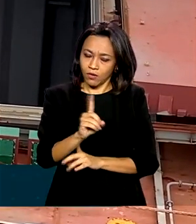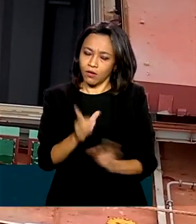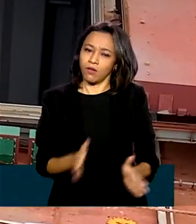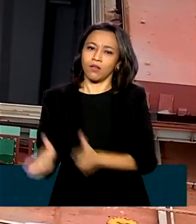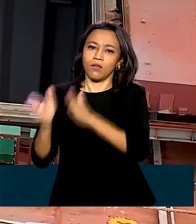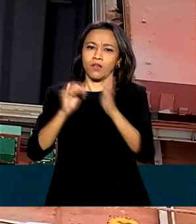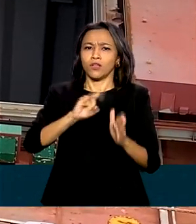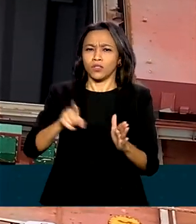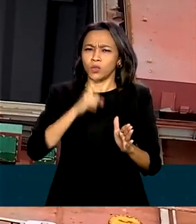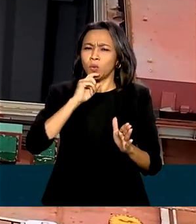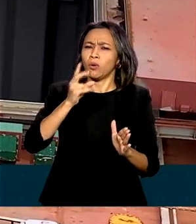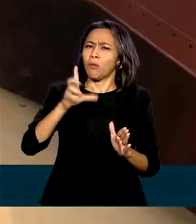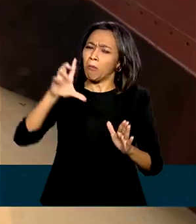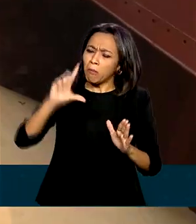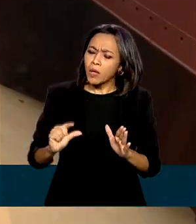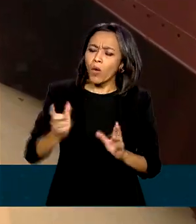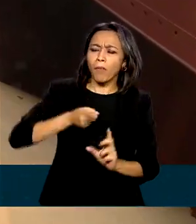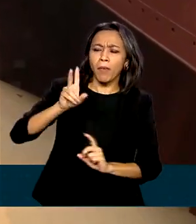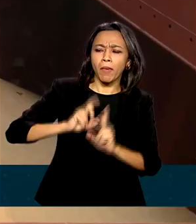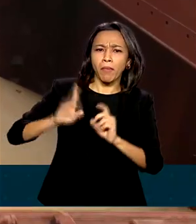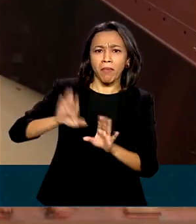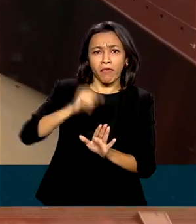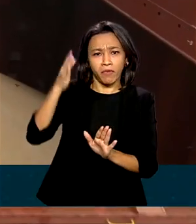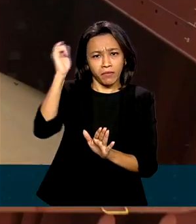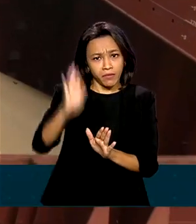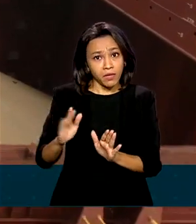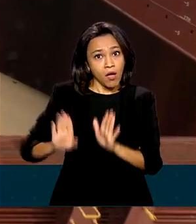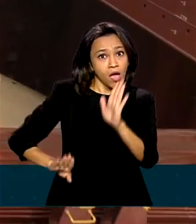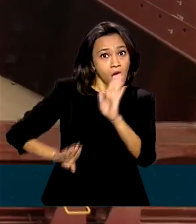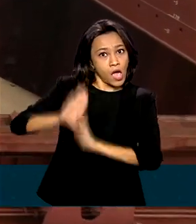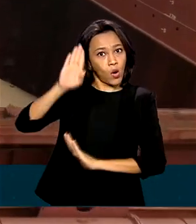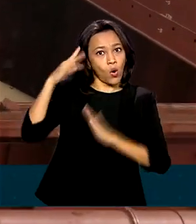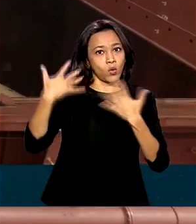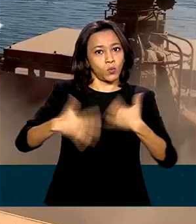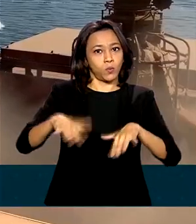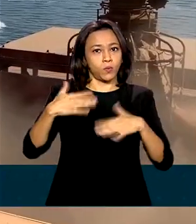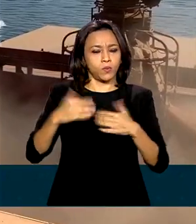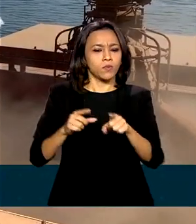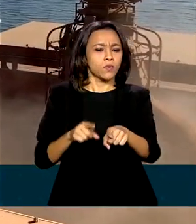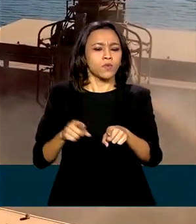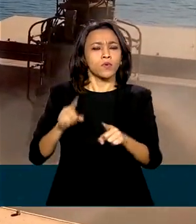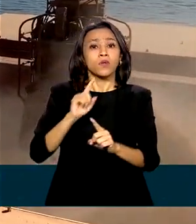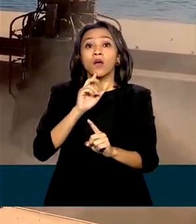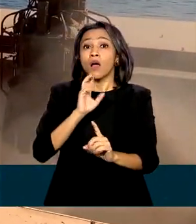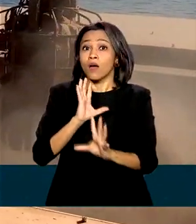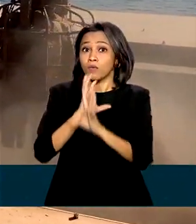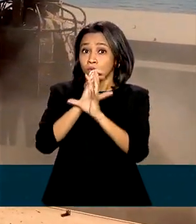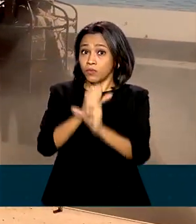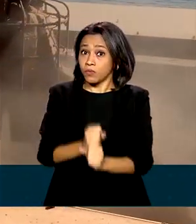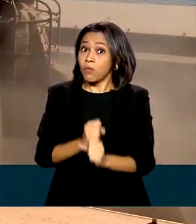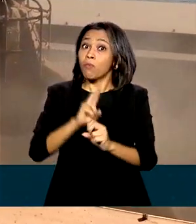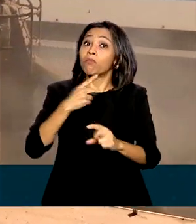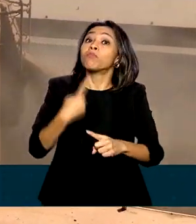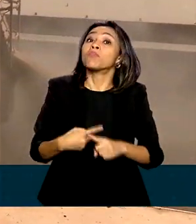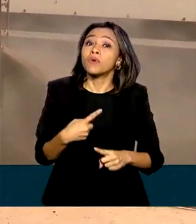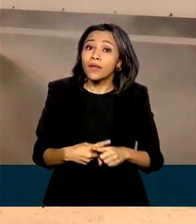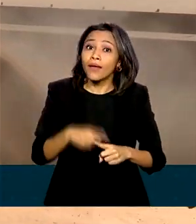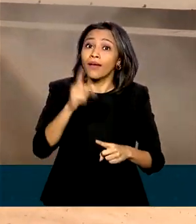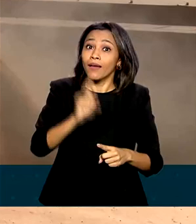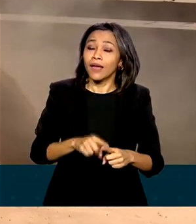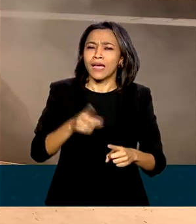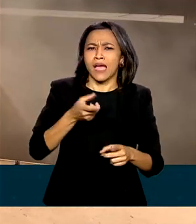vendendo menos para o exterior, o Brasil bateu recorde no saldo da balança. O resultado veio porque as importações